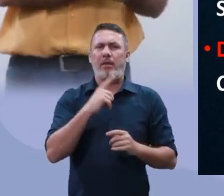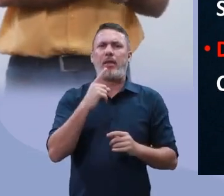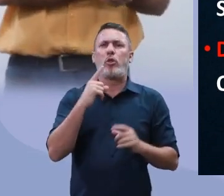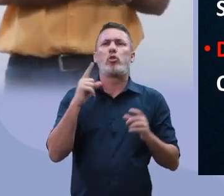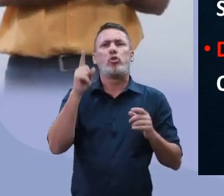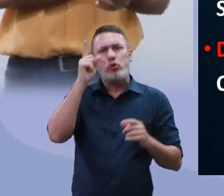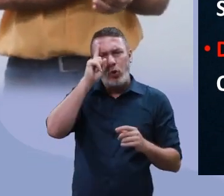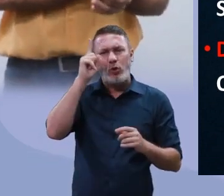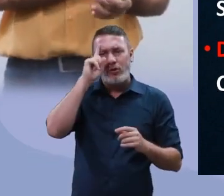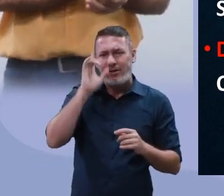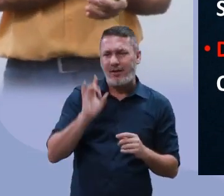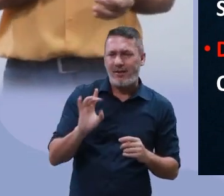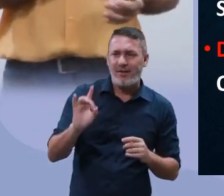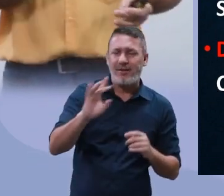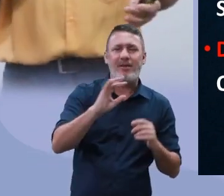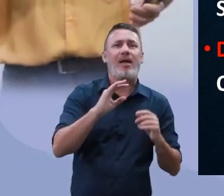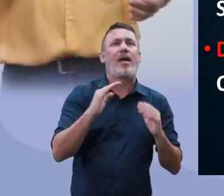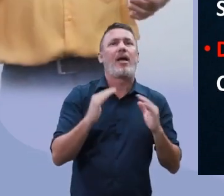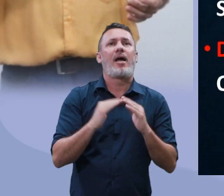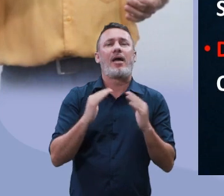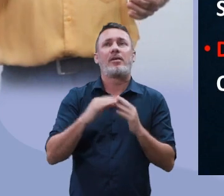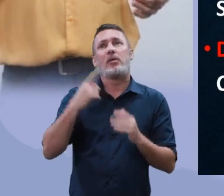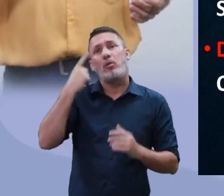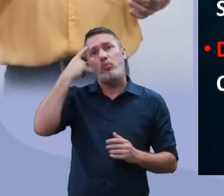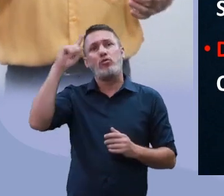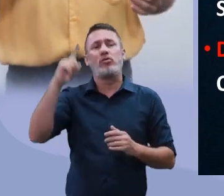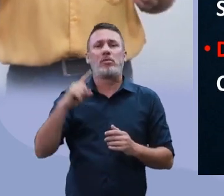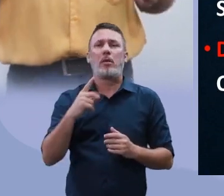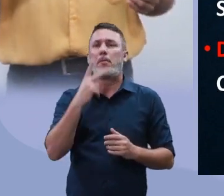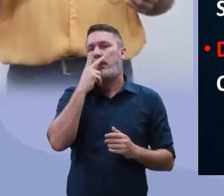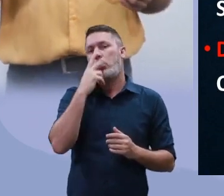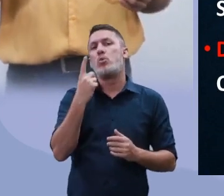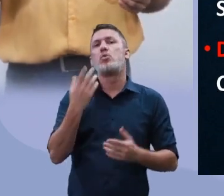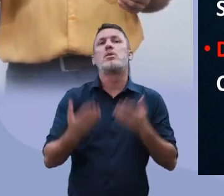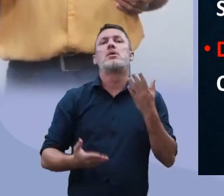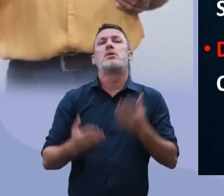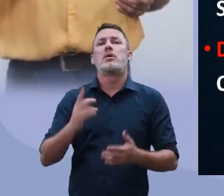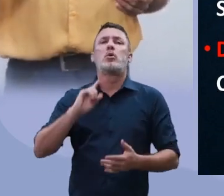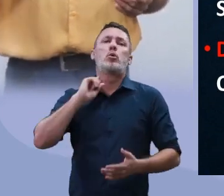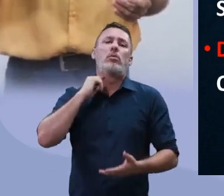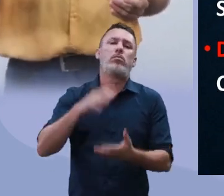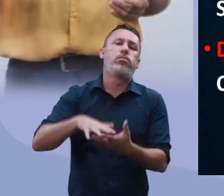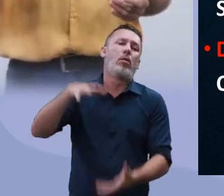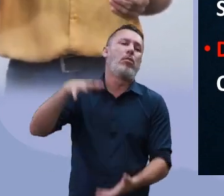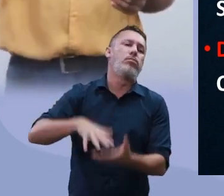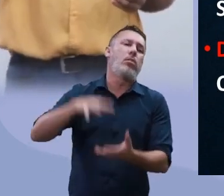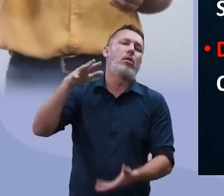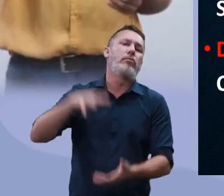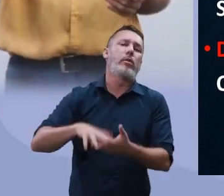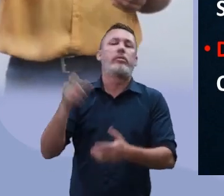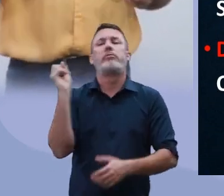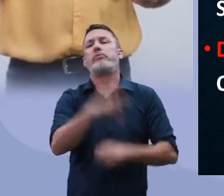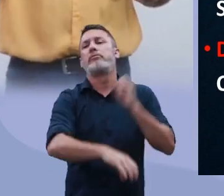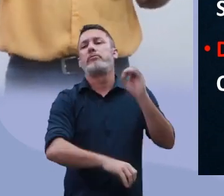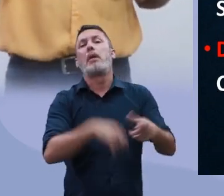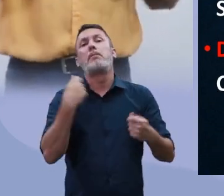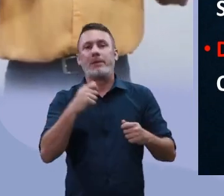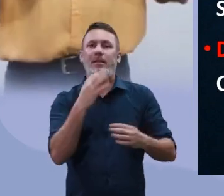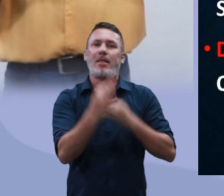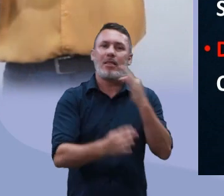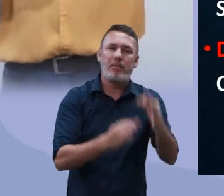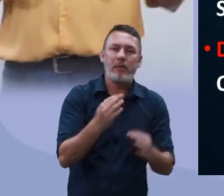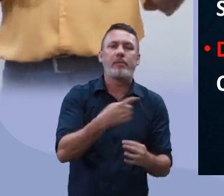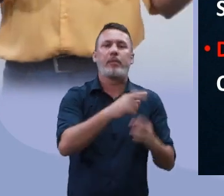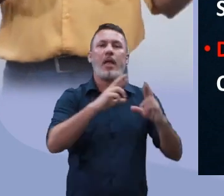produzimos de 600 gramas a 1,2 kg de lixo sólido por dia. E isso precisa ser tratado, isso